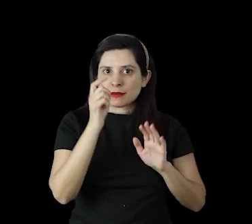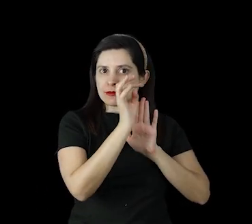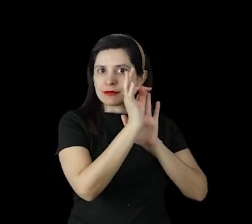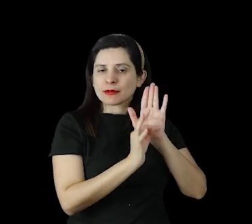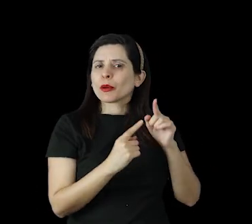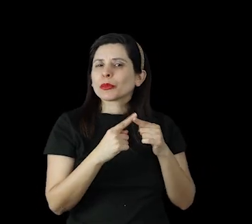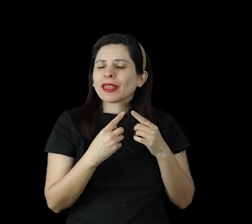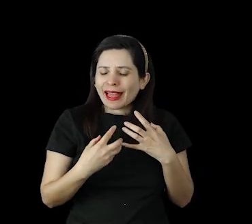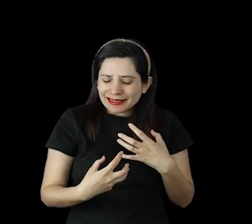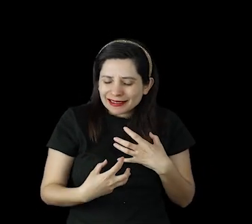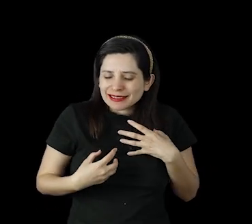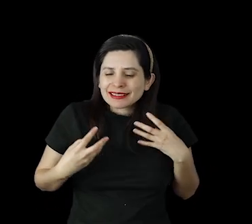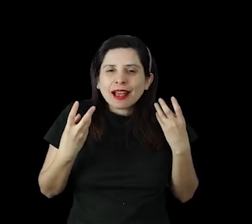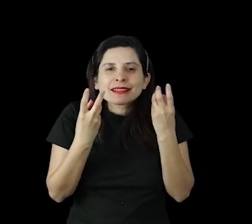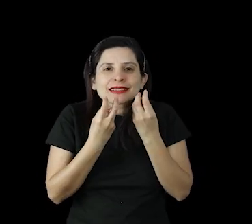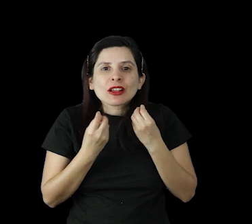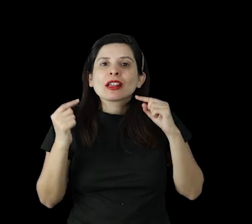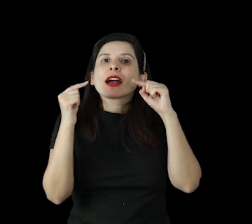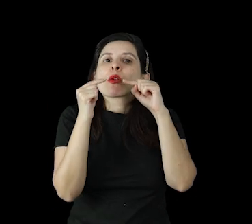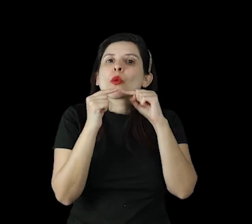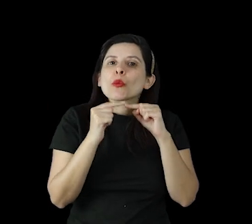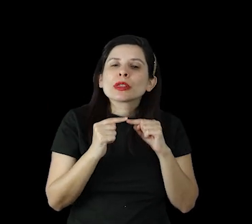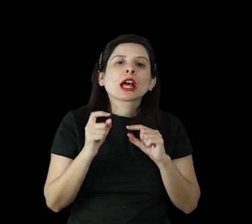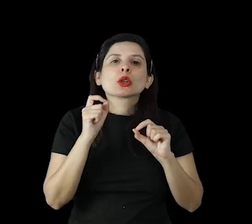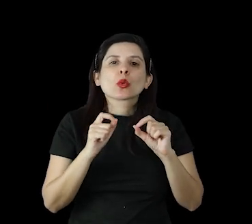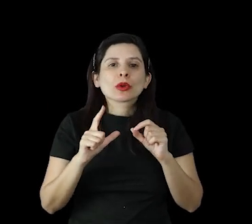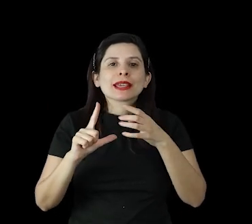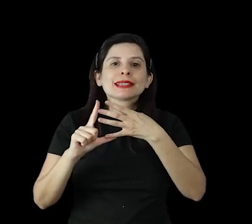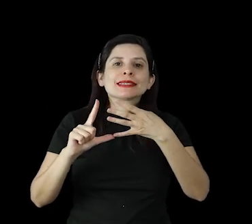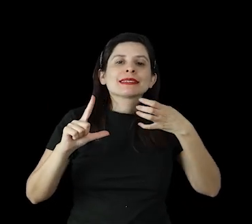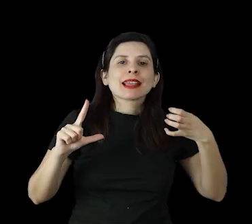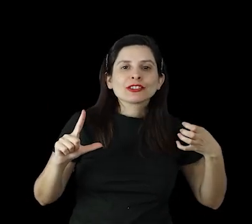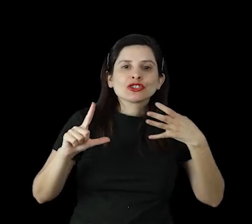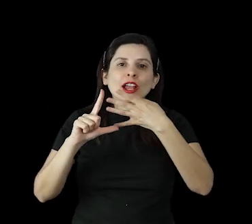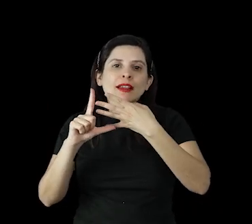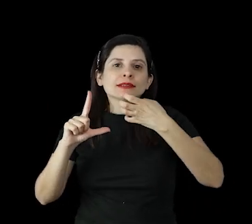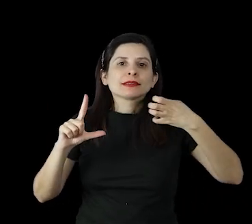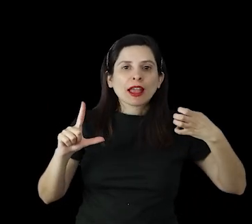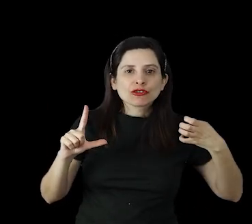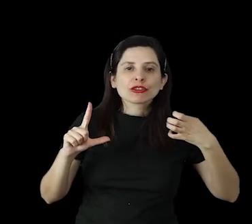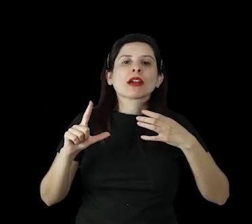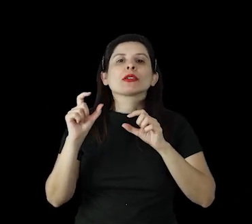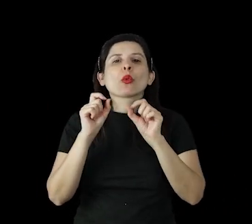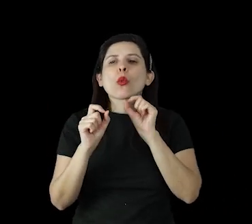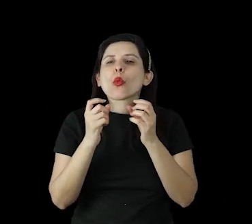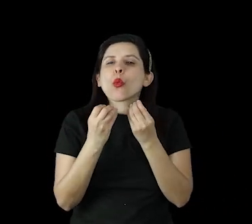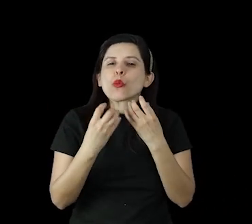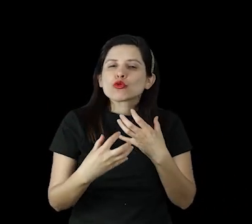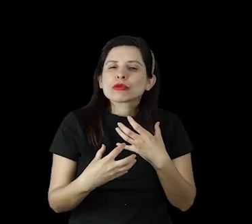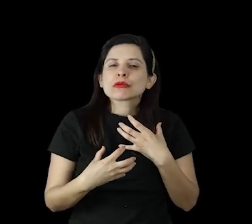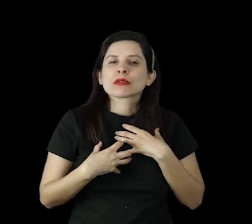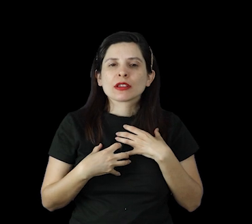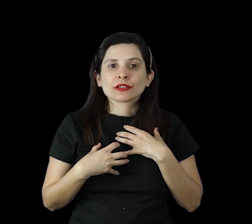a sensação ela está ligada muito mais a uma estética de direção, de como o personagem sente aquilo, de como ele é